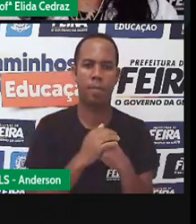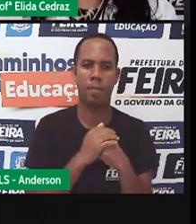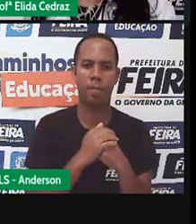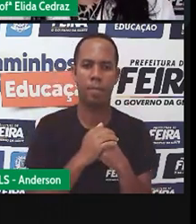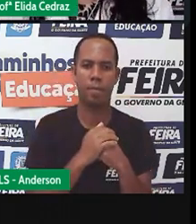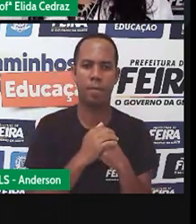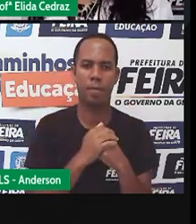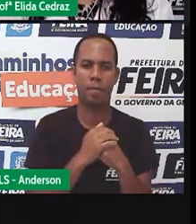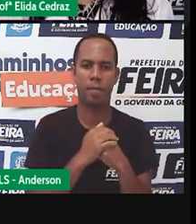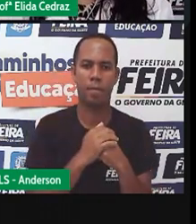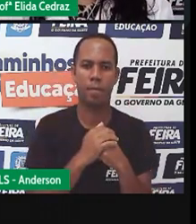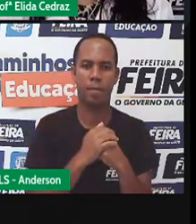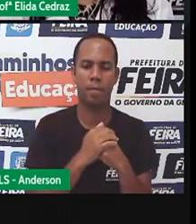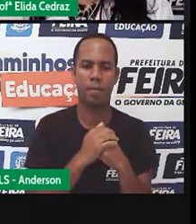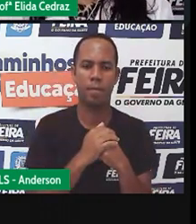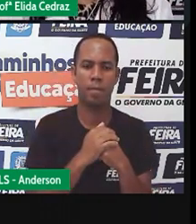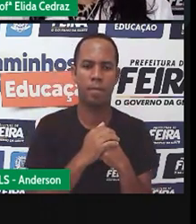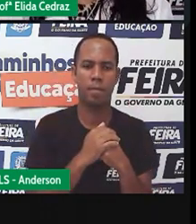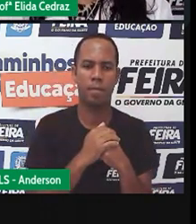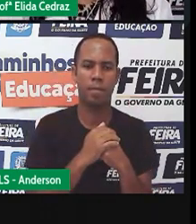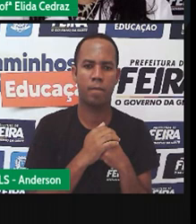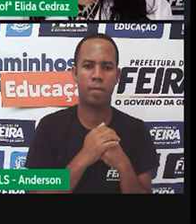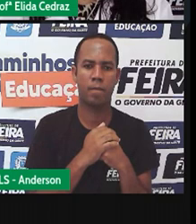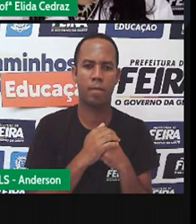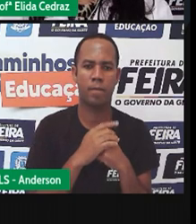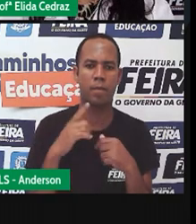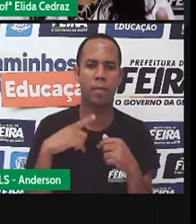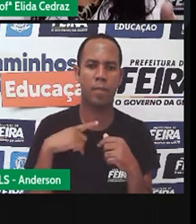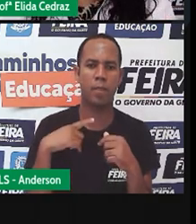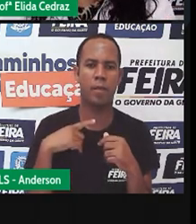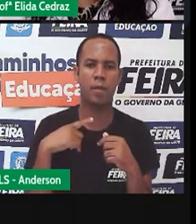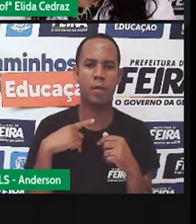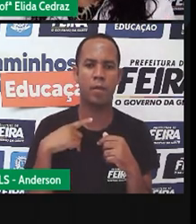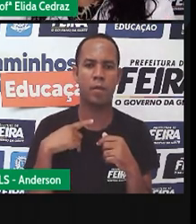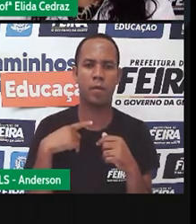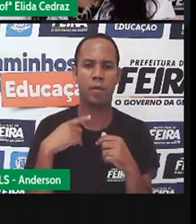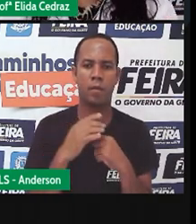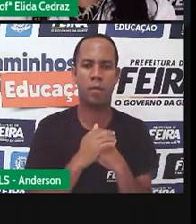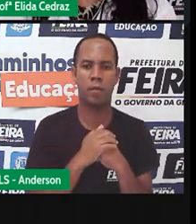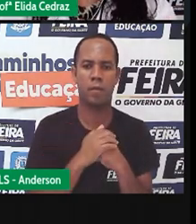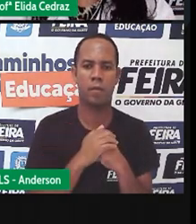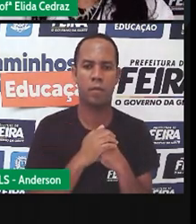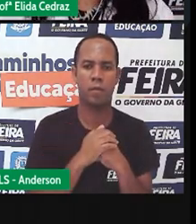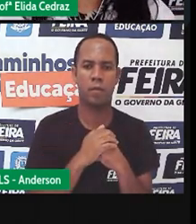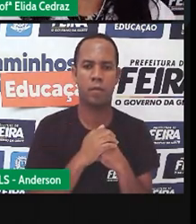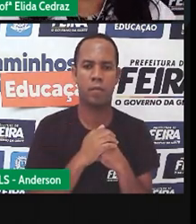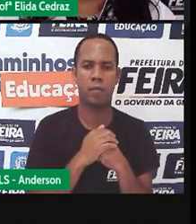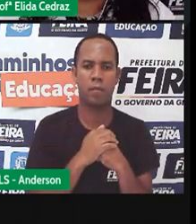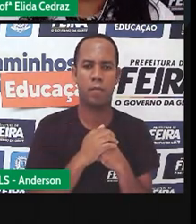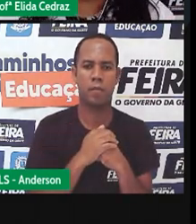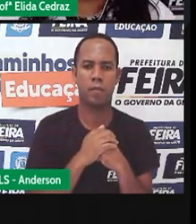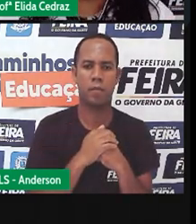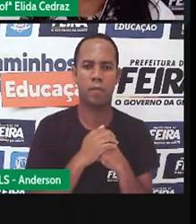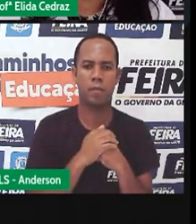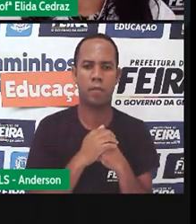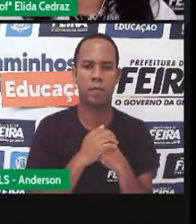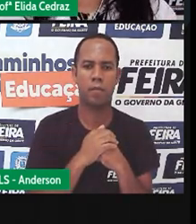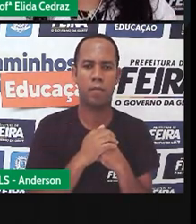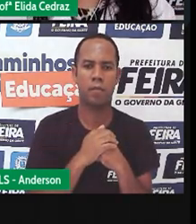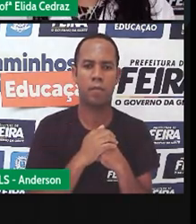Os quadrados. Vamos ver quantos quadrados nós temos? 1 quadrado. E